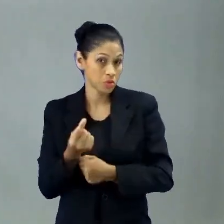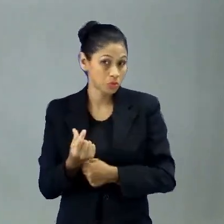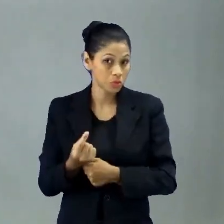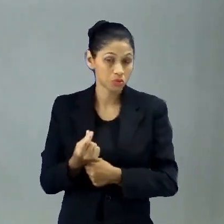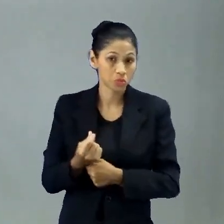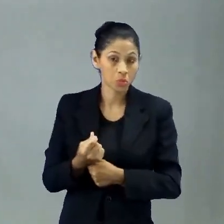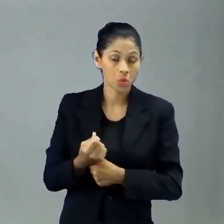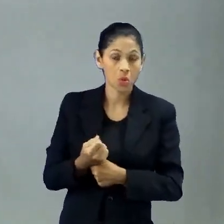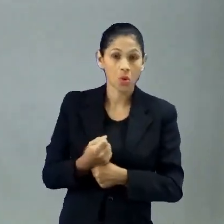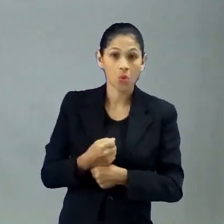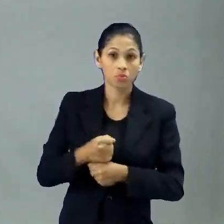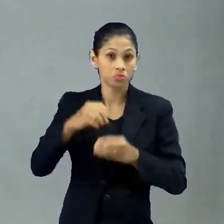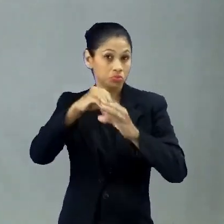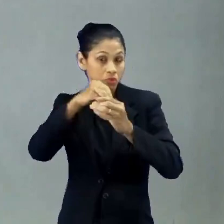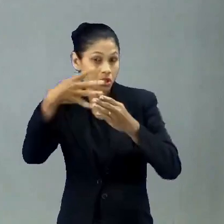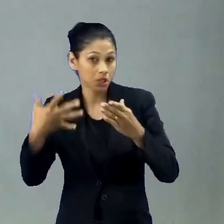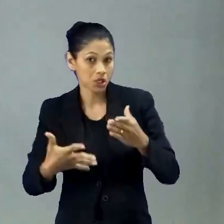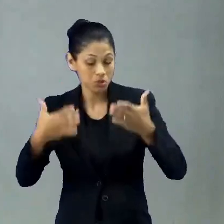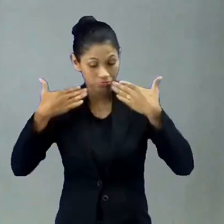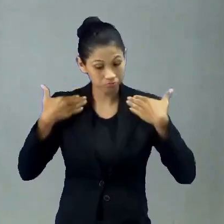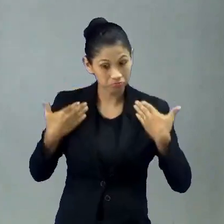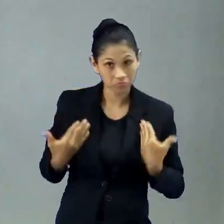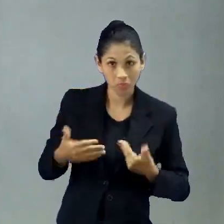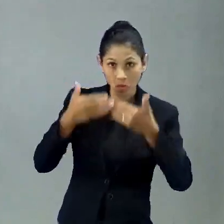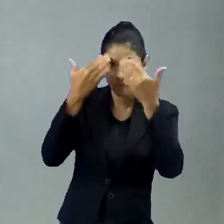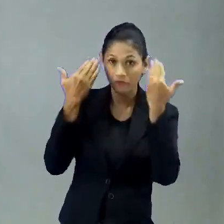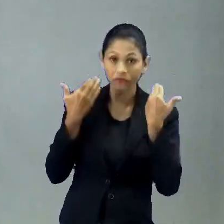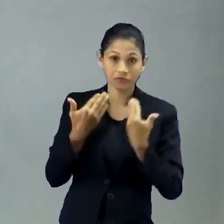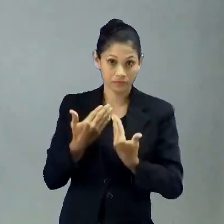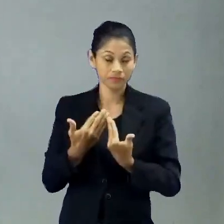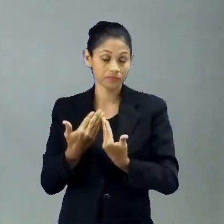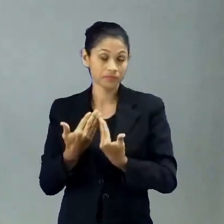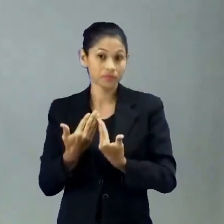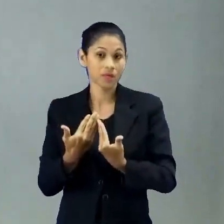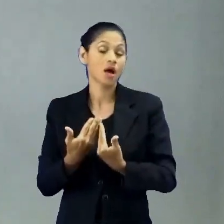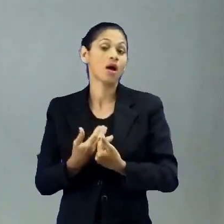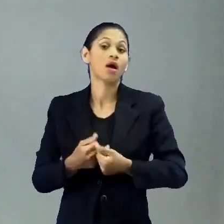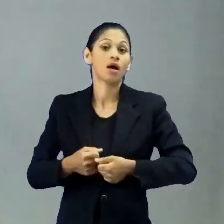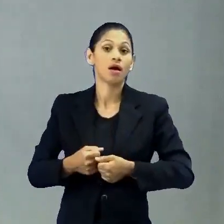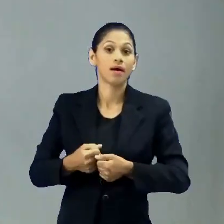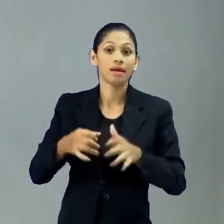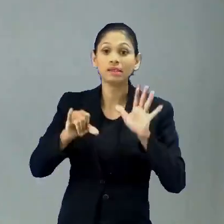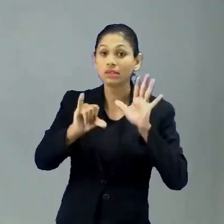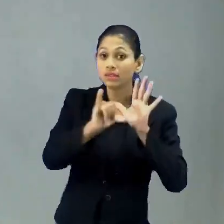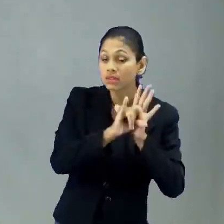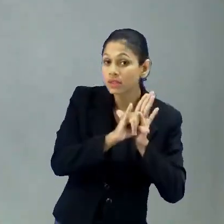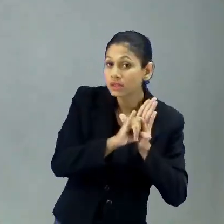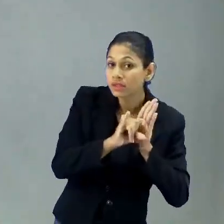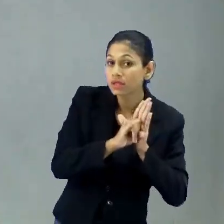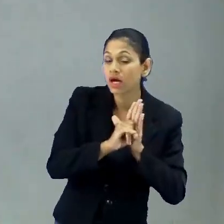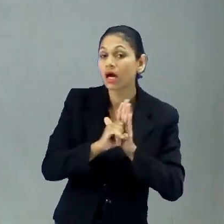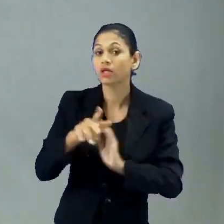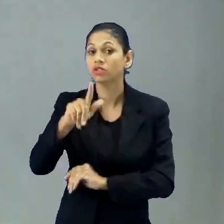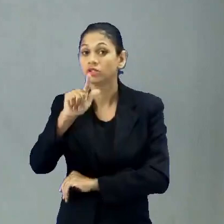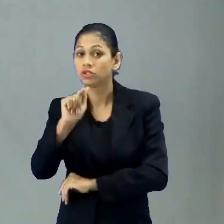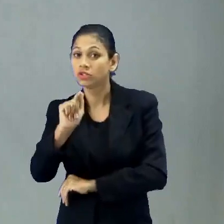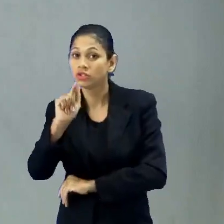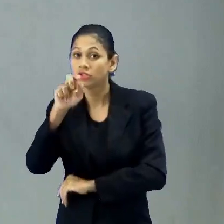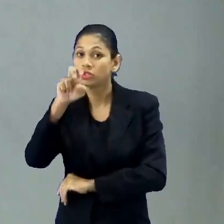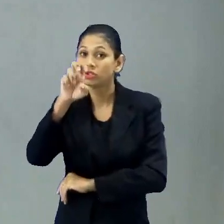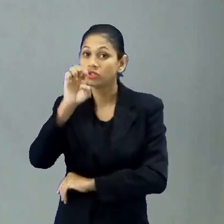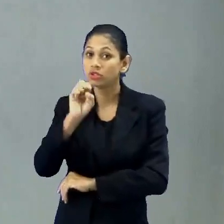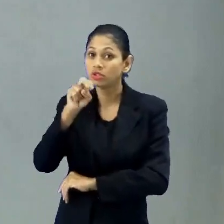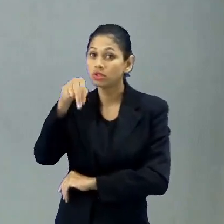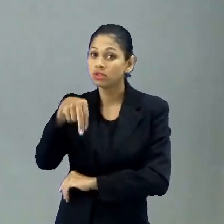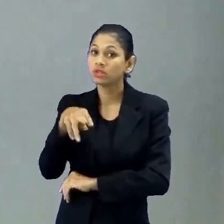características físicas, é a diferença em relação à identidade de gênero, né? É a diferença no que diz